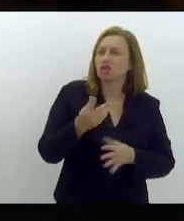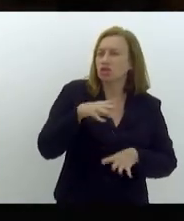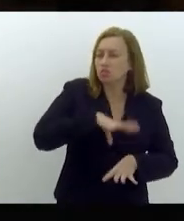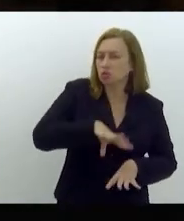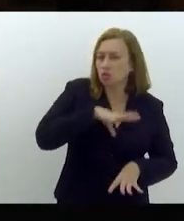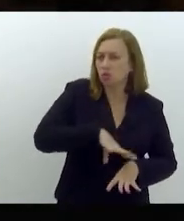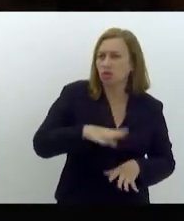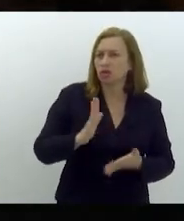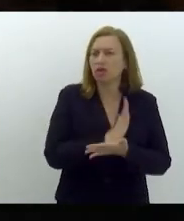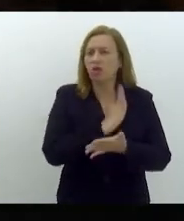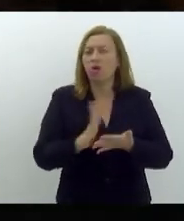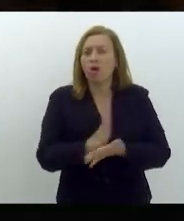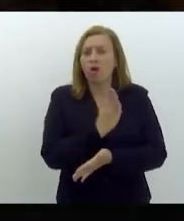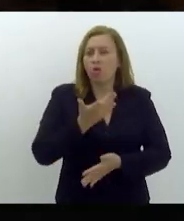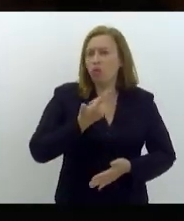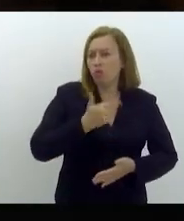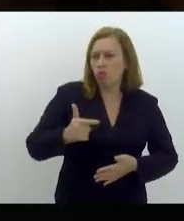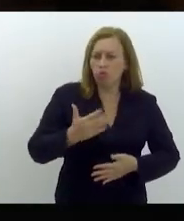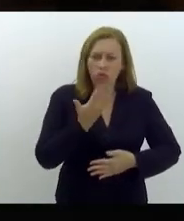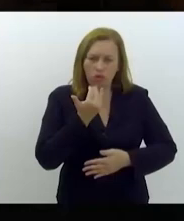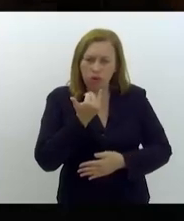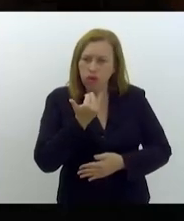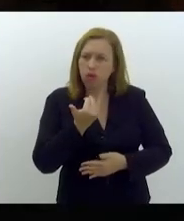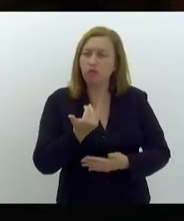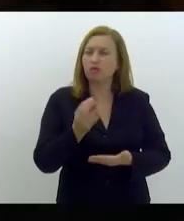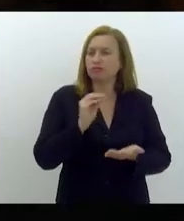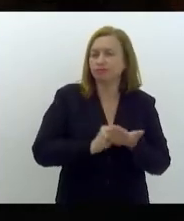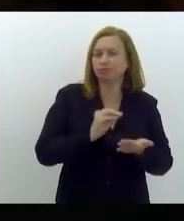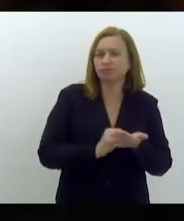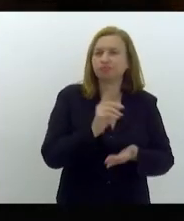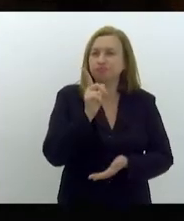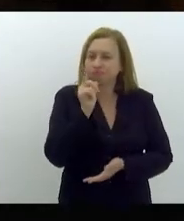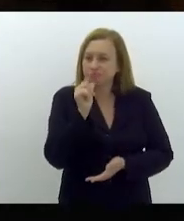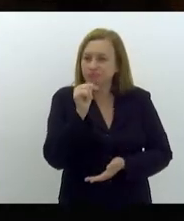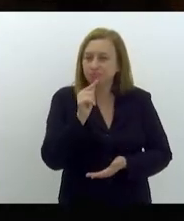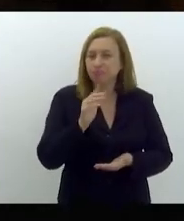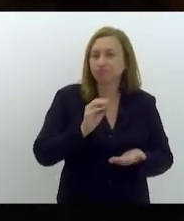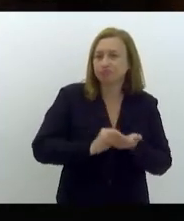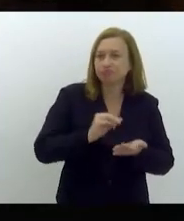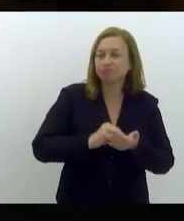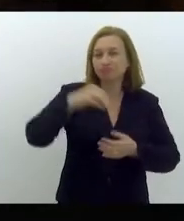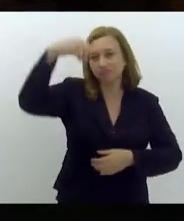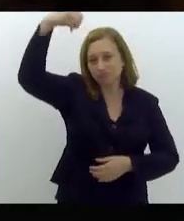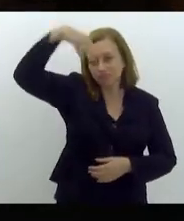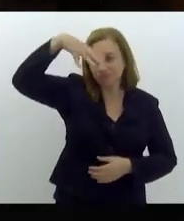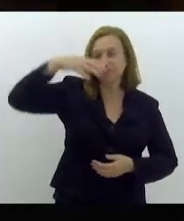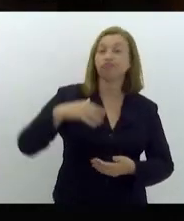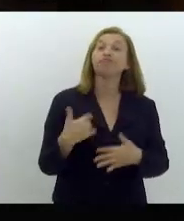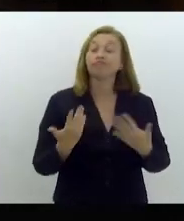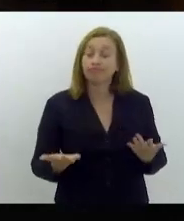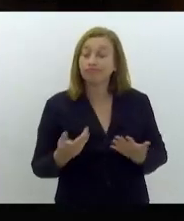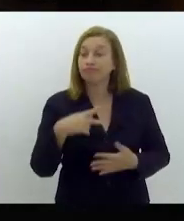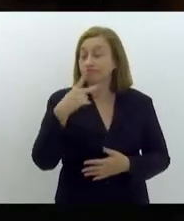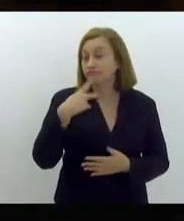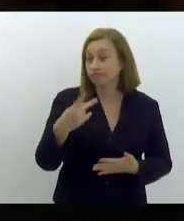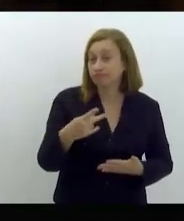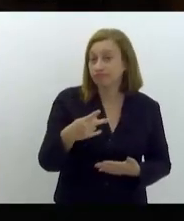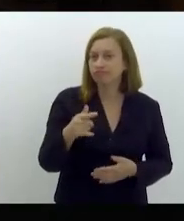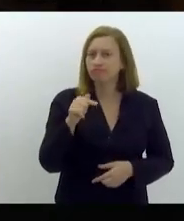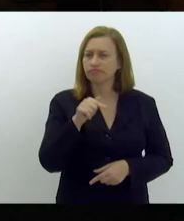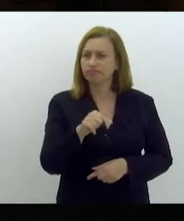muitas vezes eu não tinha merenda faltava ao água faltava a luz e eu tô falando que